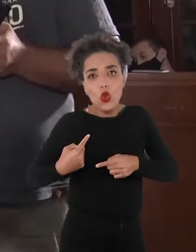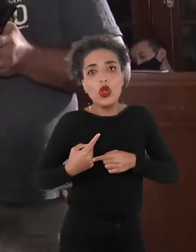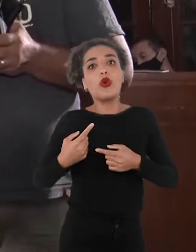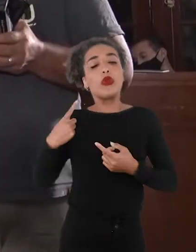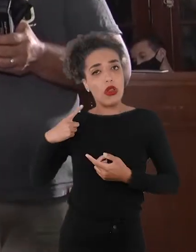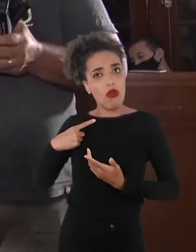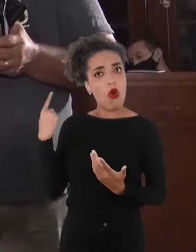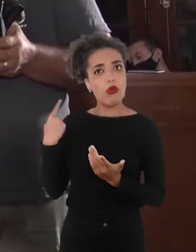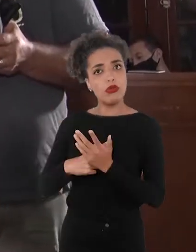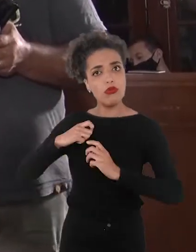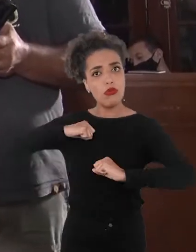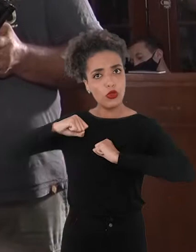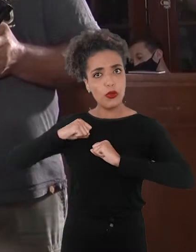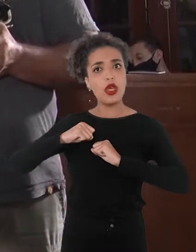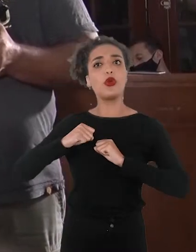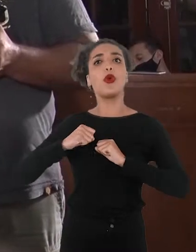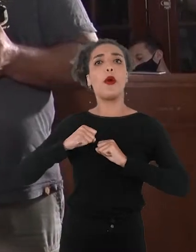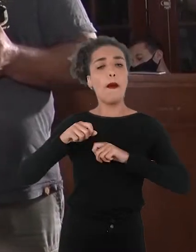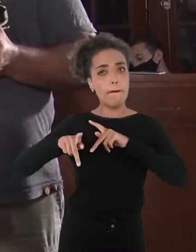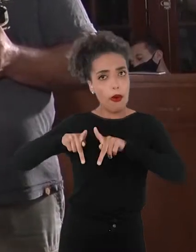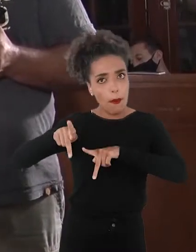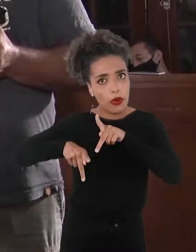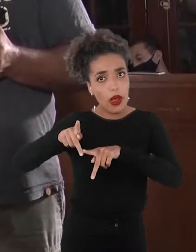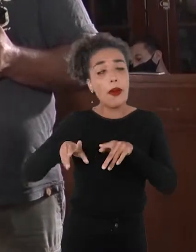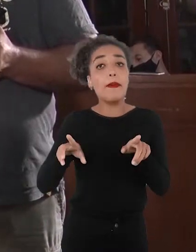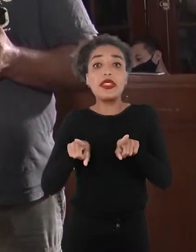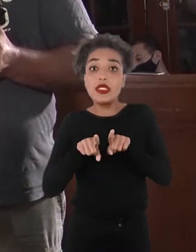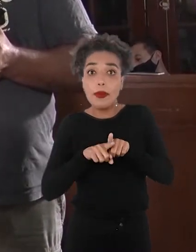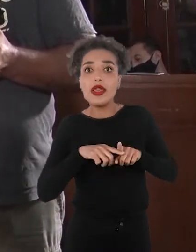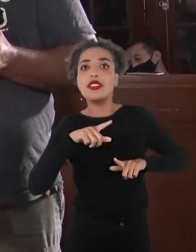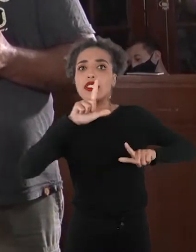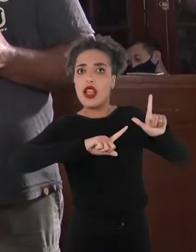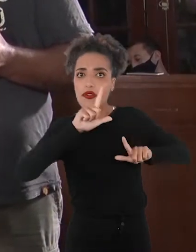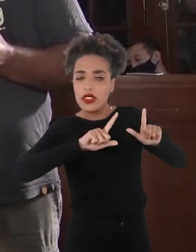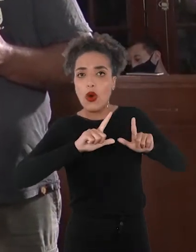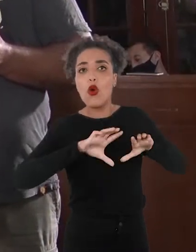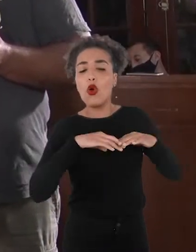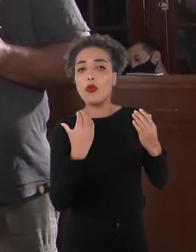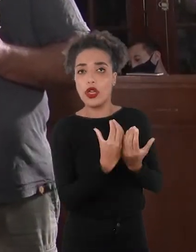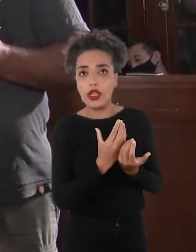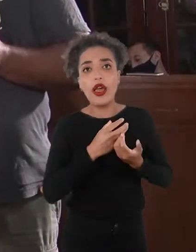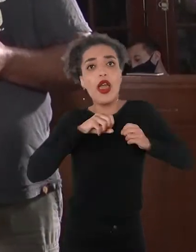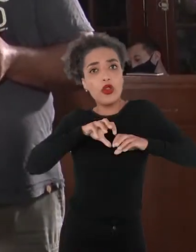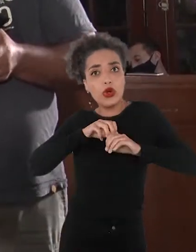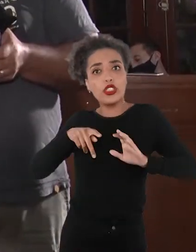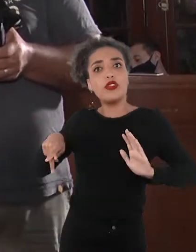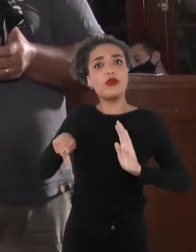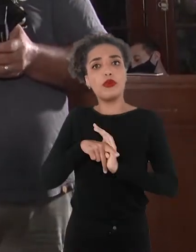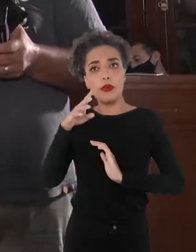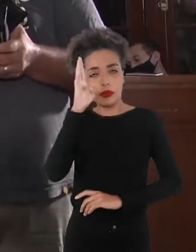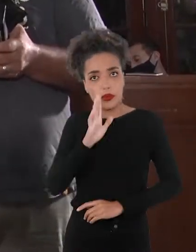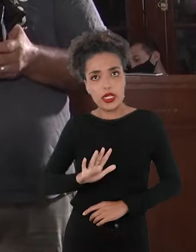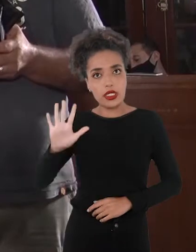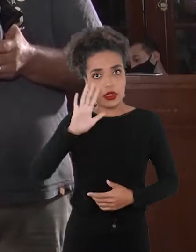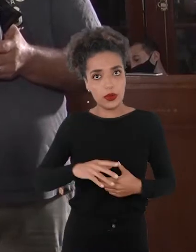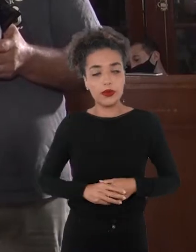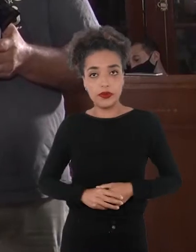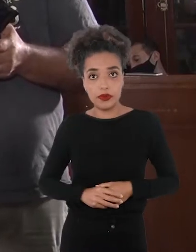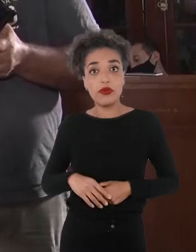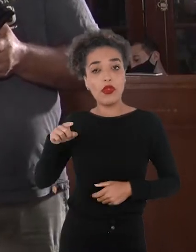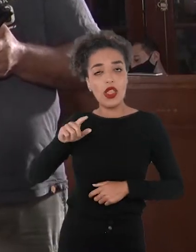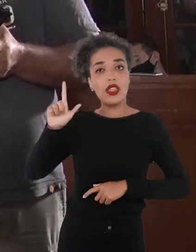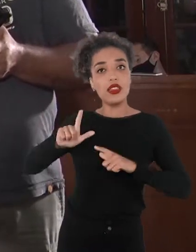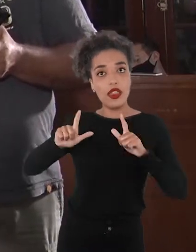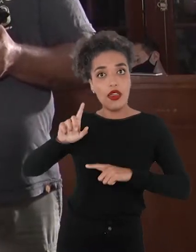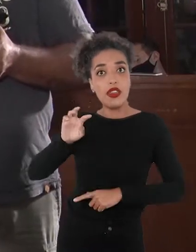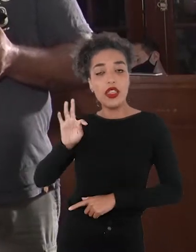as redes, que tem emissoras de TV comunitárias e educativas em todo o Brasil. E a TVT é um